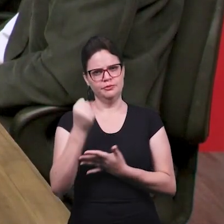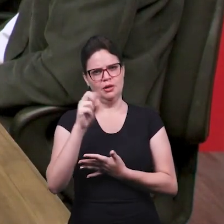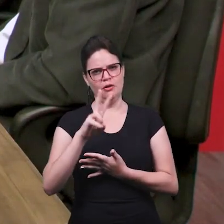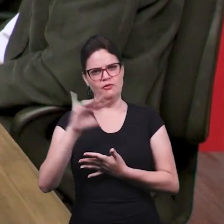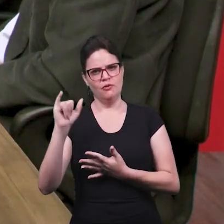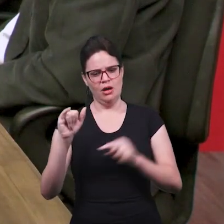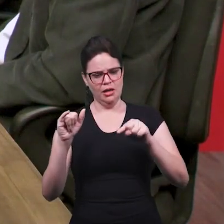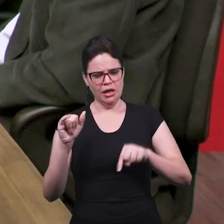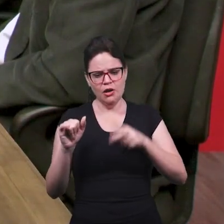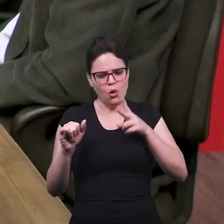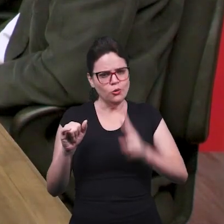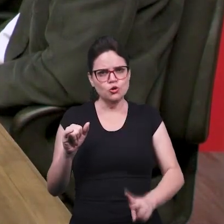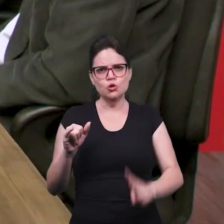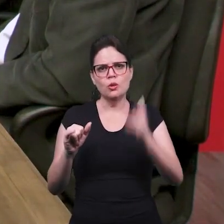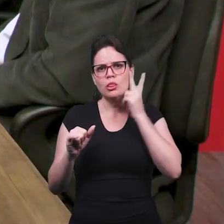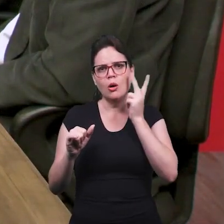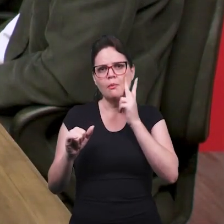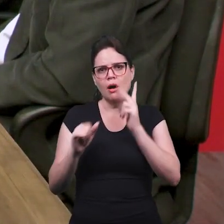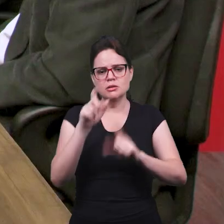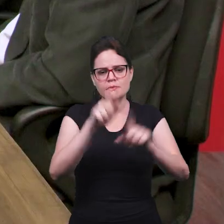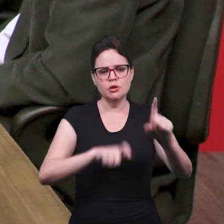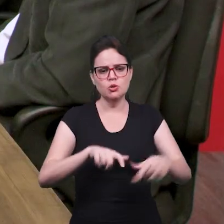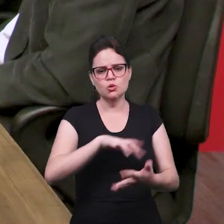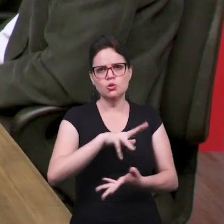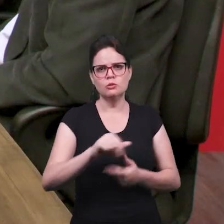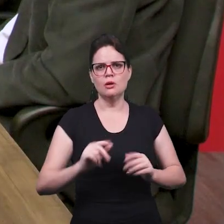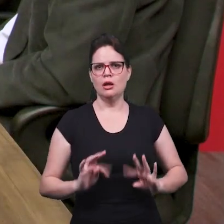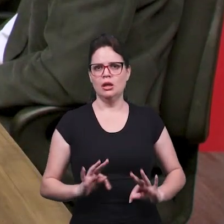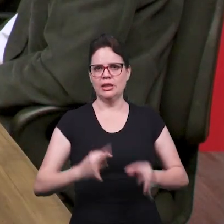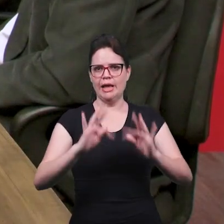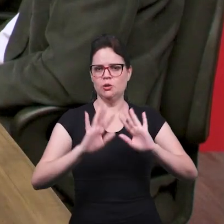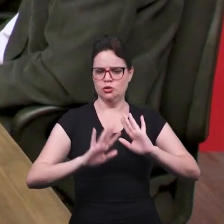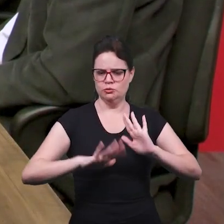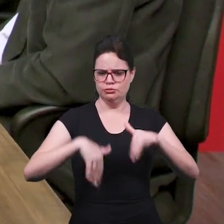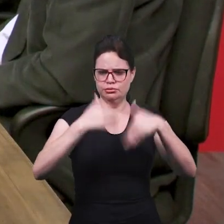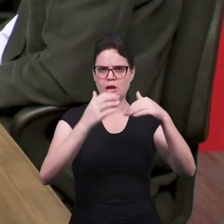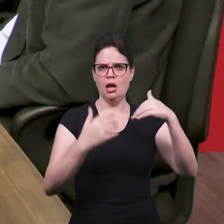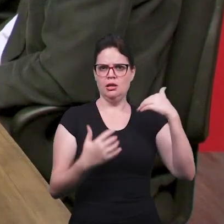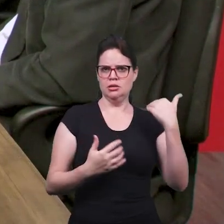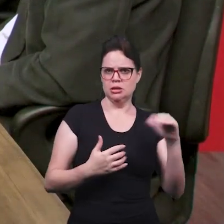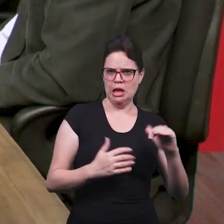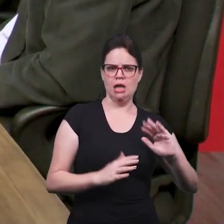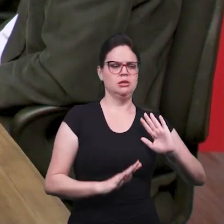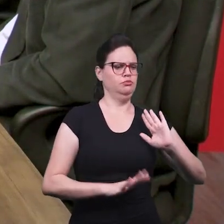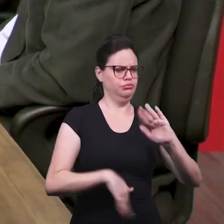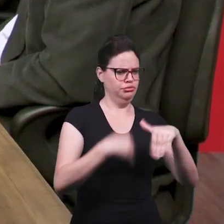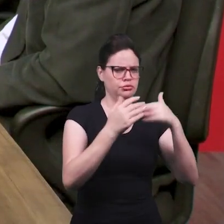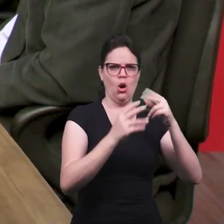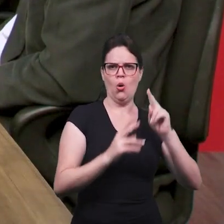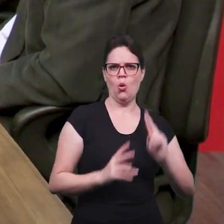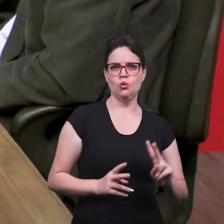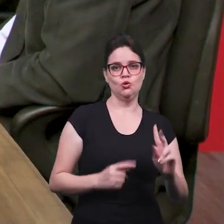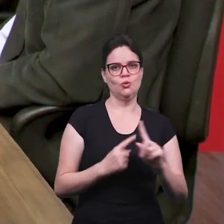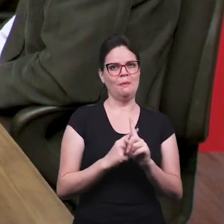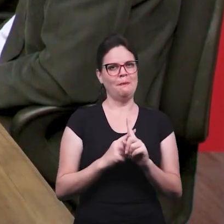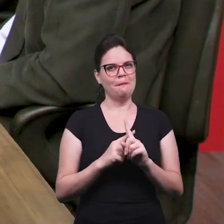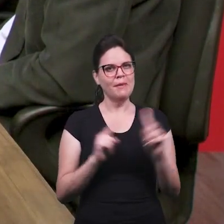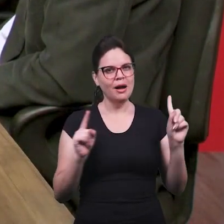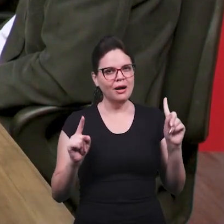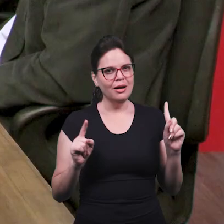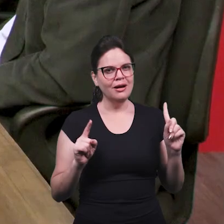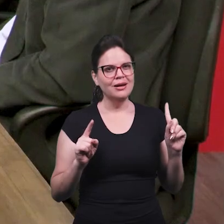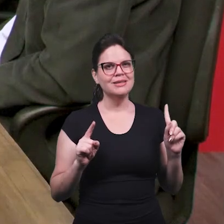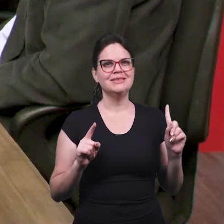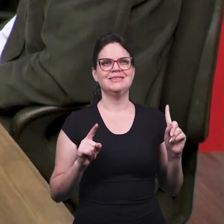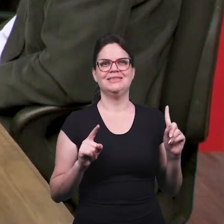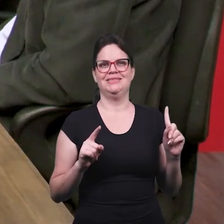vai continuar, com a sua tecnologia avançando, com a ciência se multiplicando, porém, a ciência,